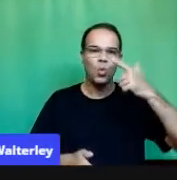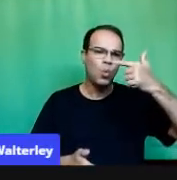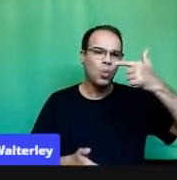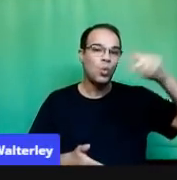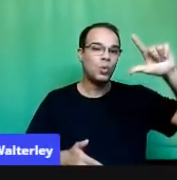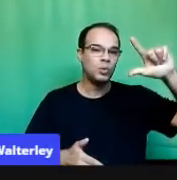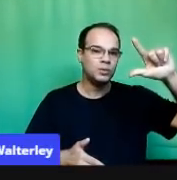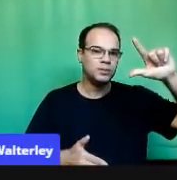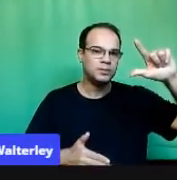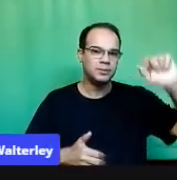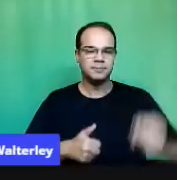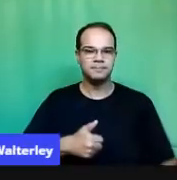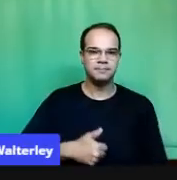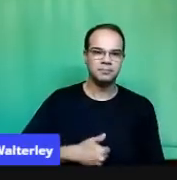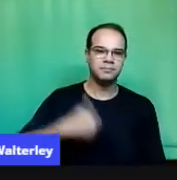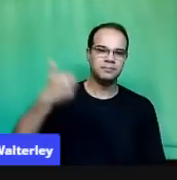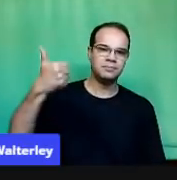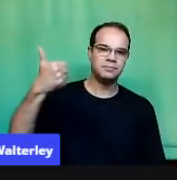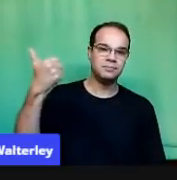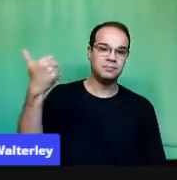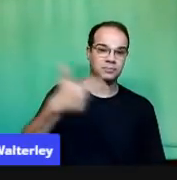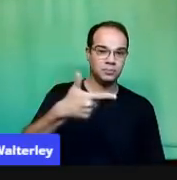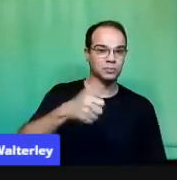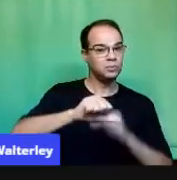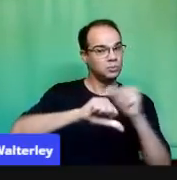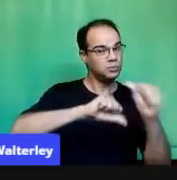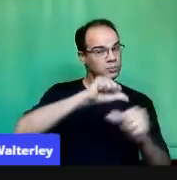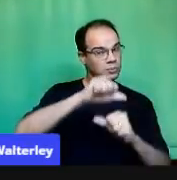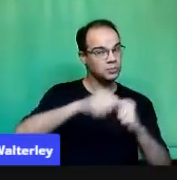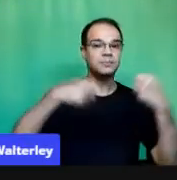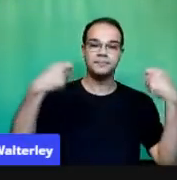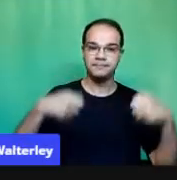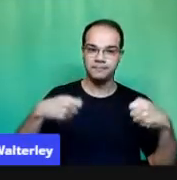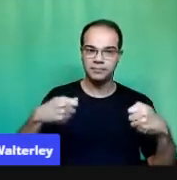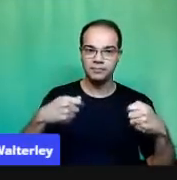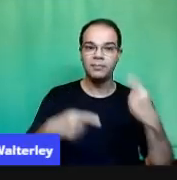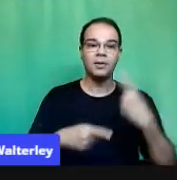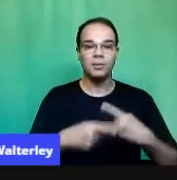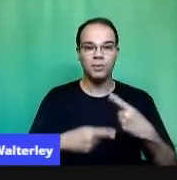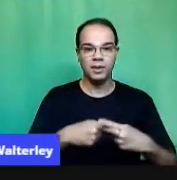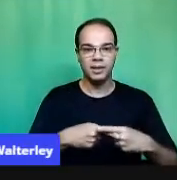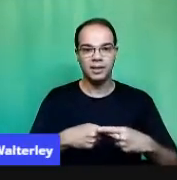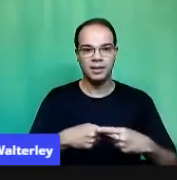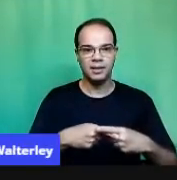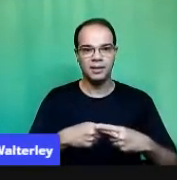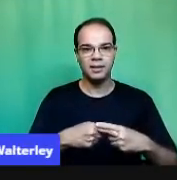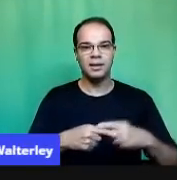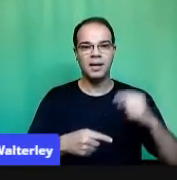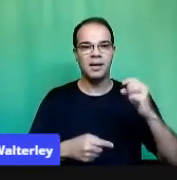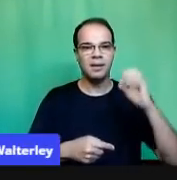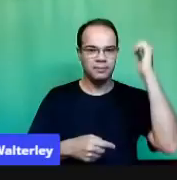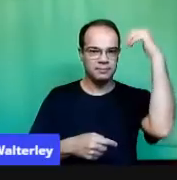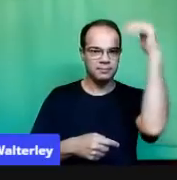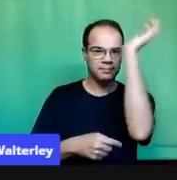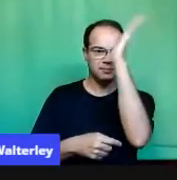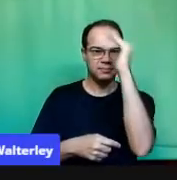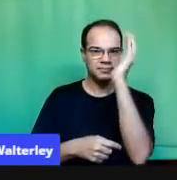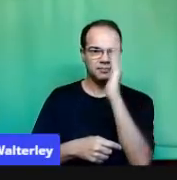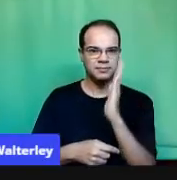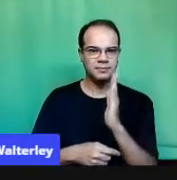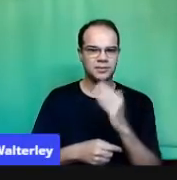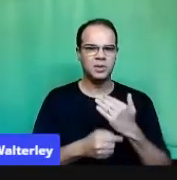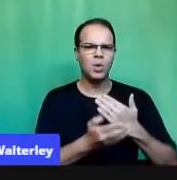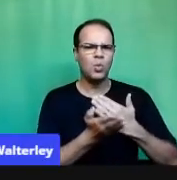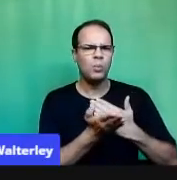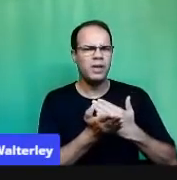que a nossa sociedade vem de uma sociedade paternalista e isso influencia muito na